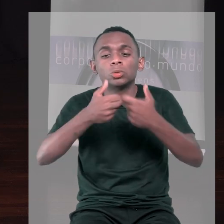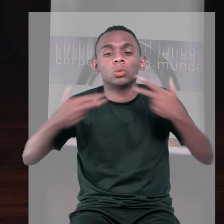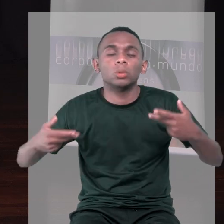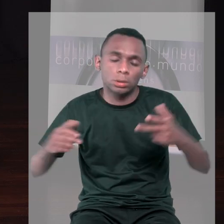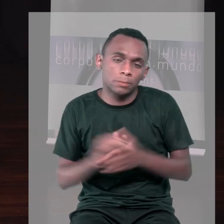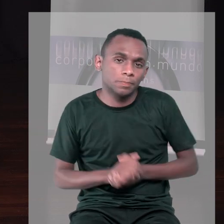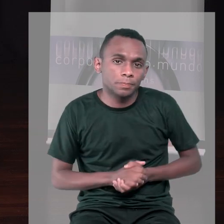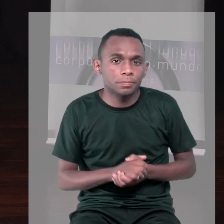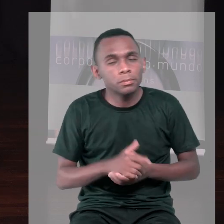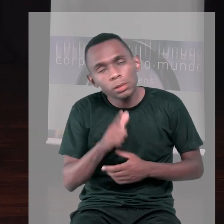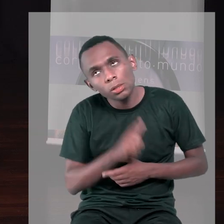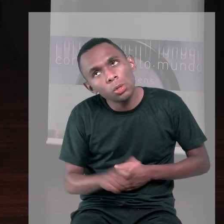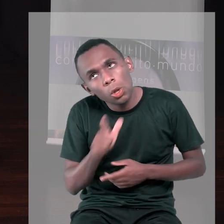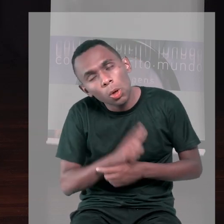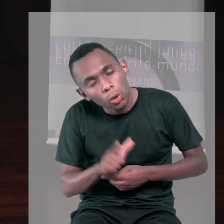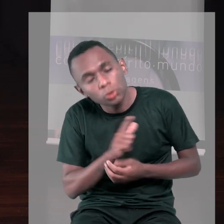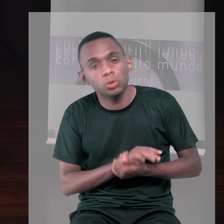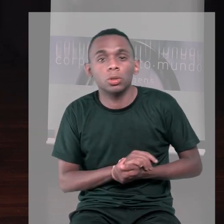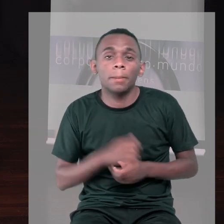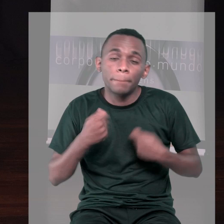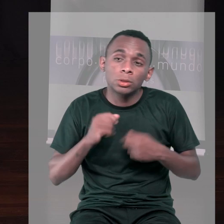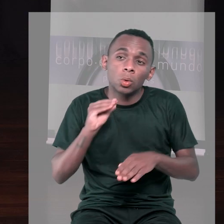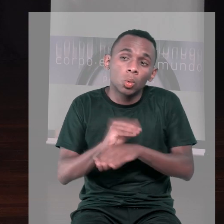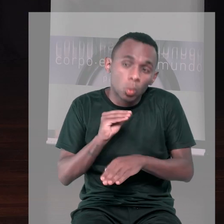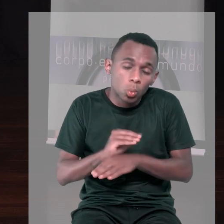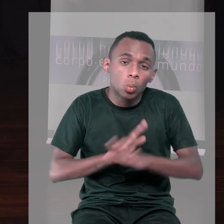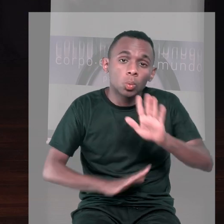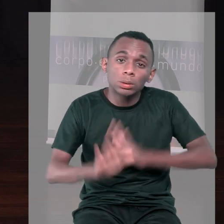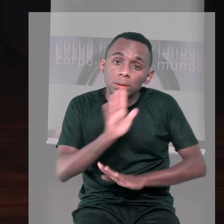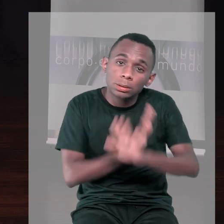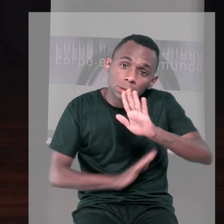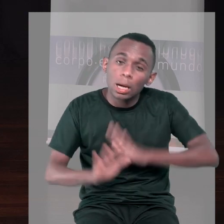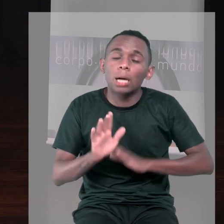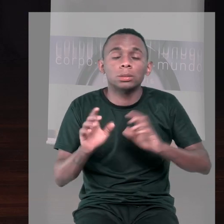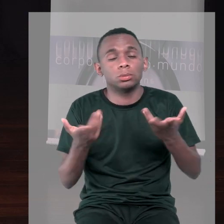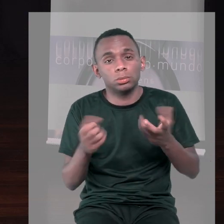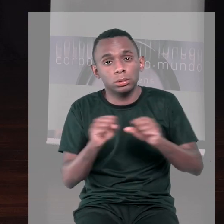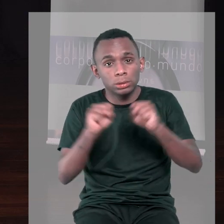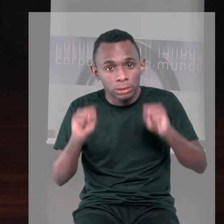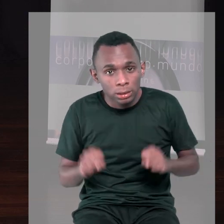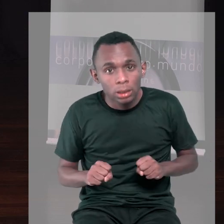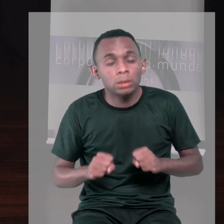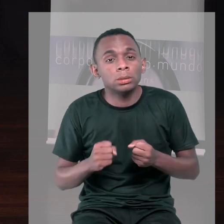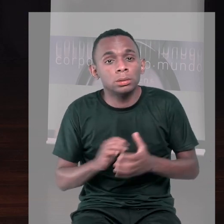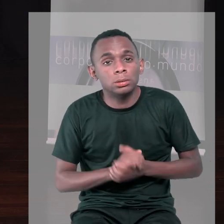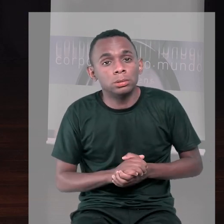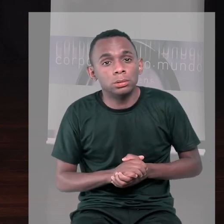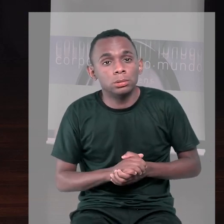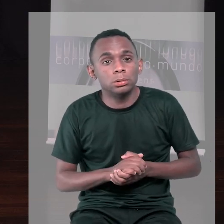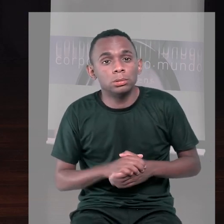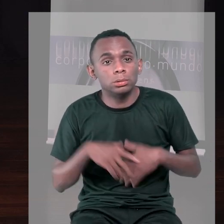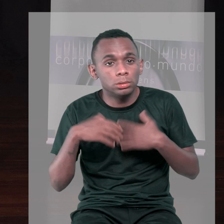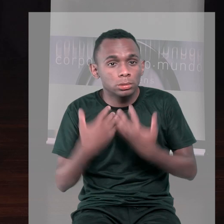mitigada. Essa é uma trivialidade, nós sabemos disso. Mas, do ponto de vista de Arendt, Eichmann tinha plenas